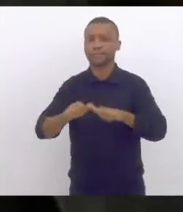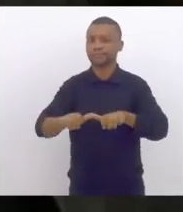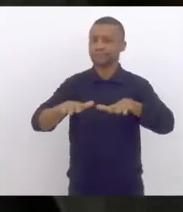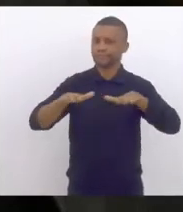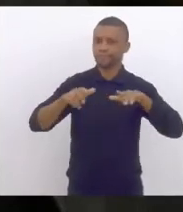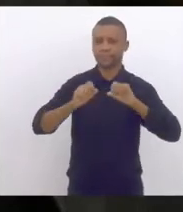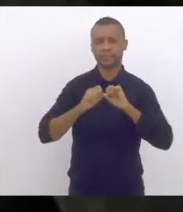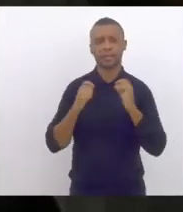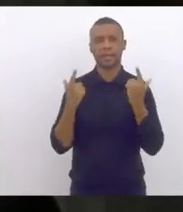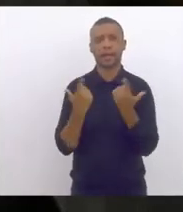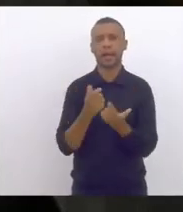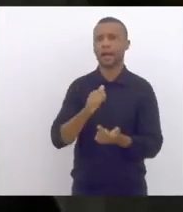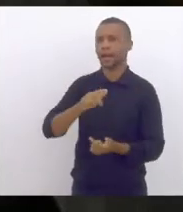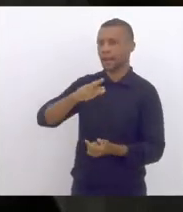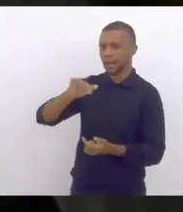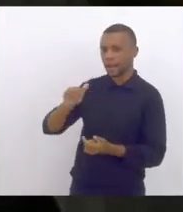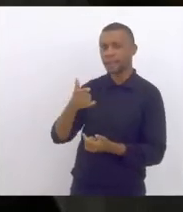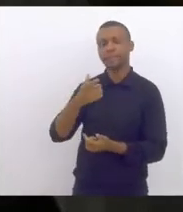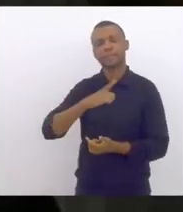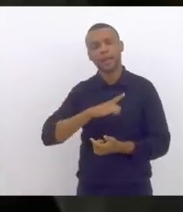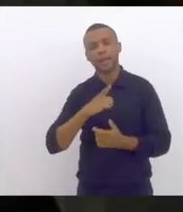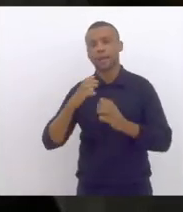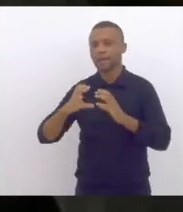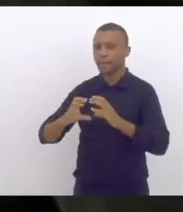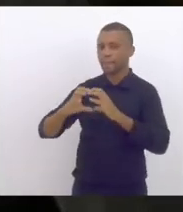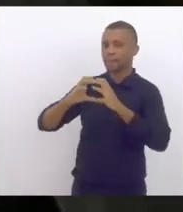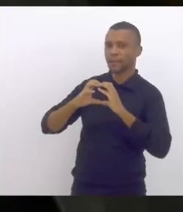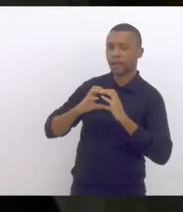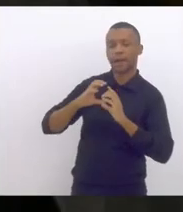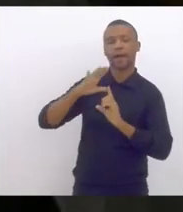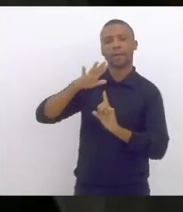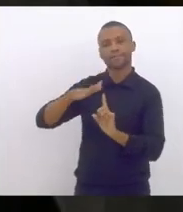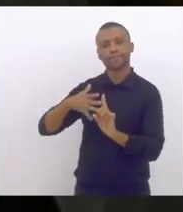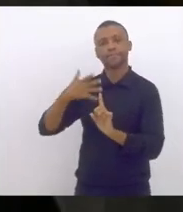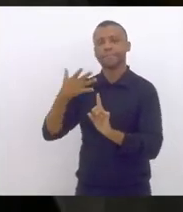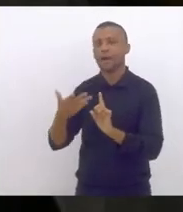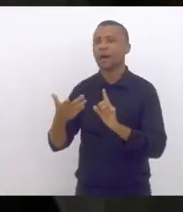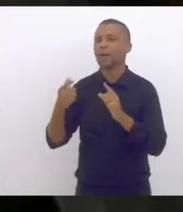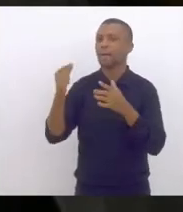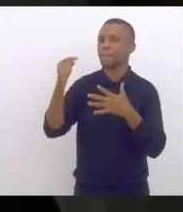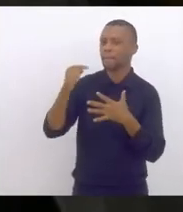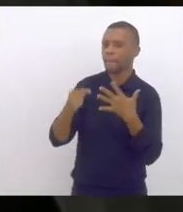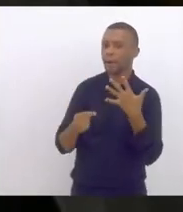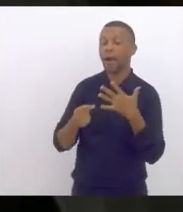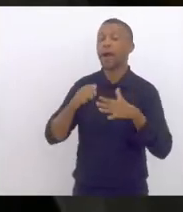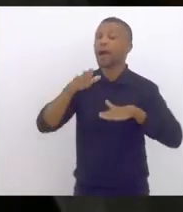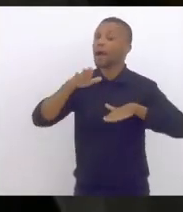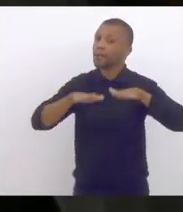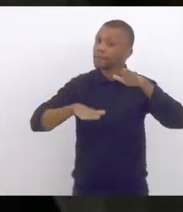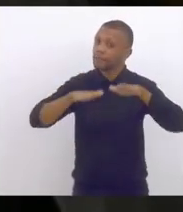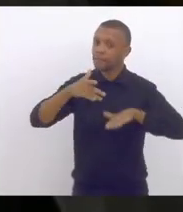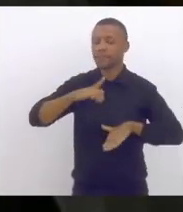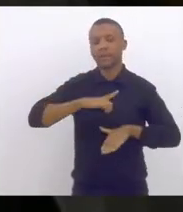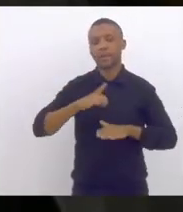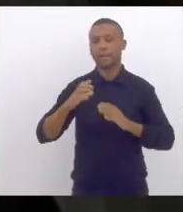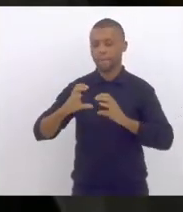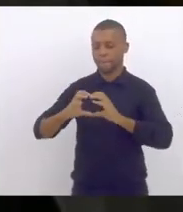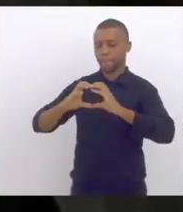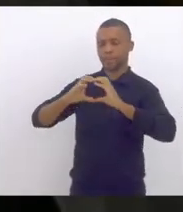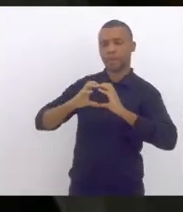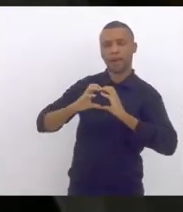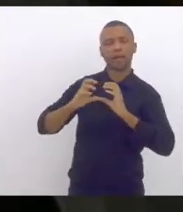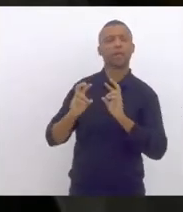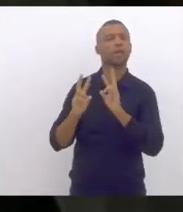faz, medalhas, comendas, enfim, de vez em quando surgem medalhas sobre as